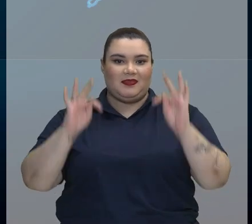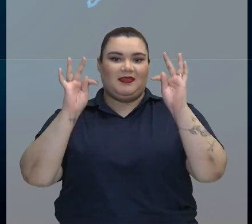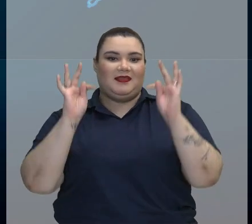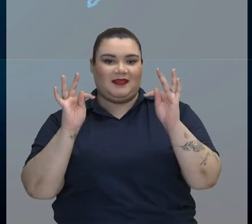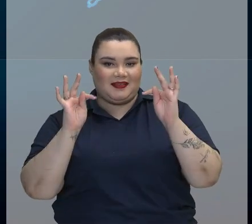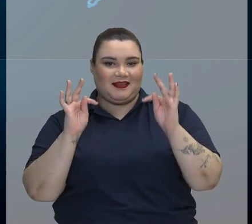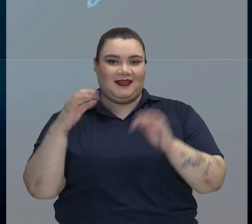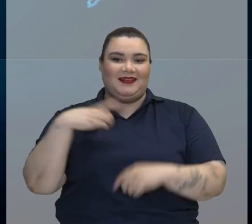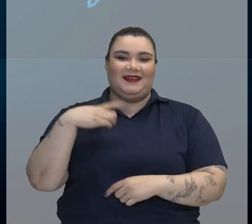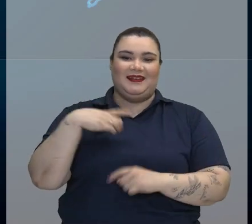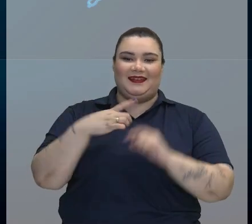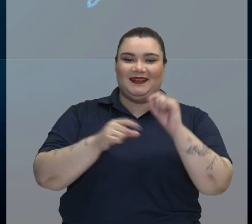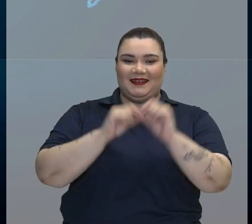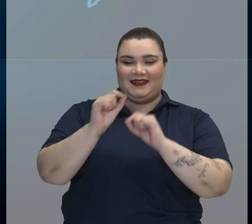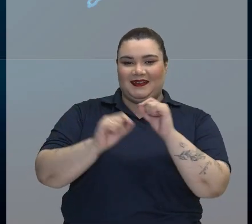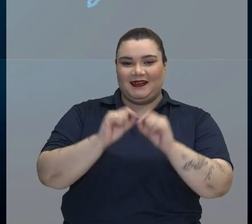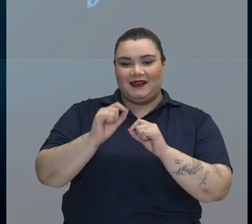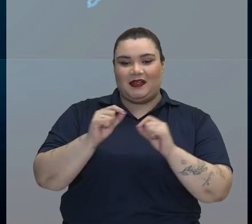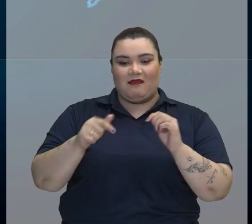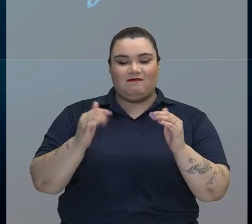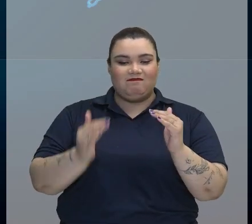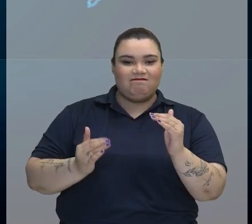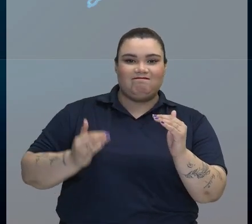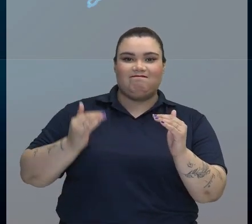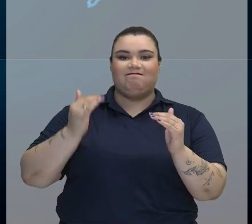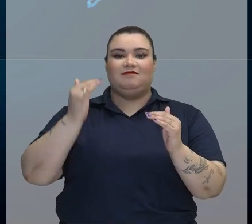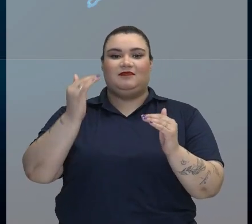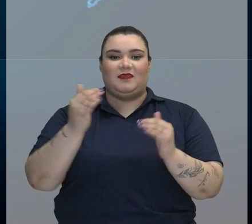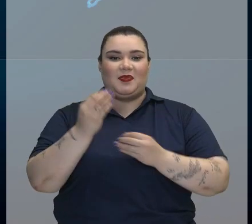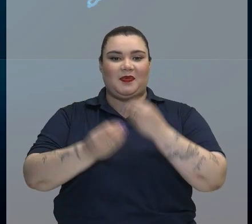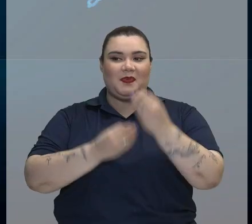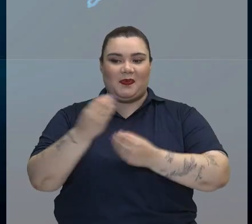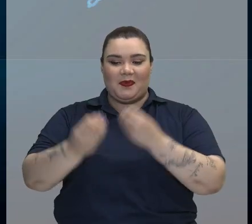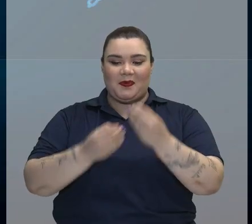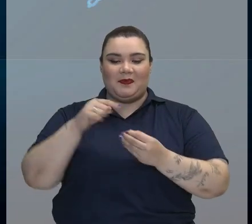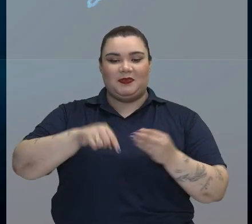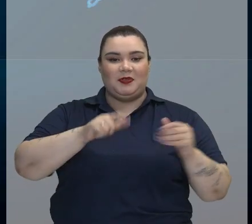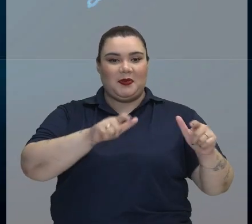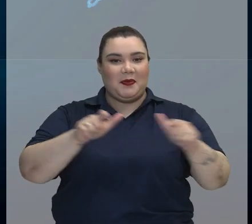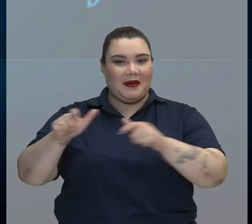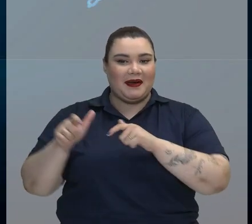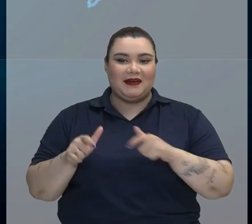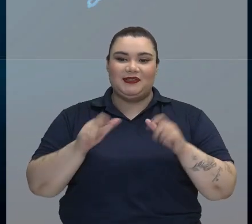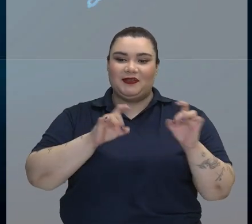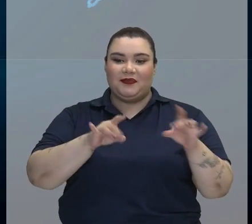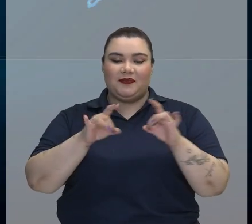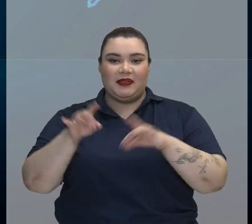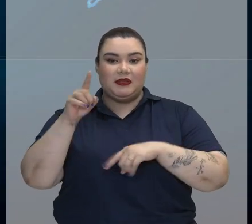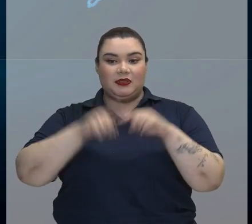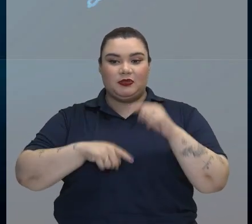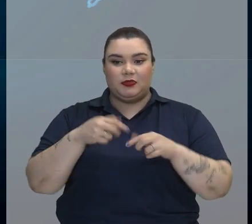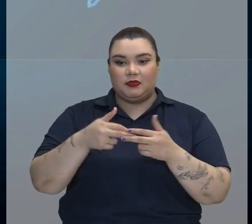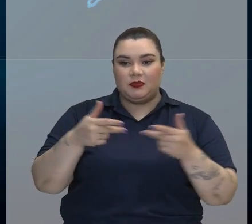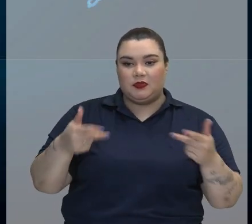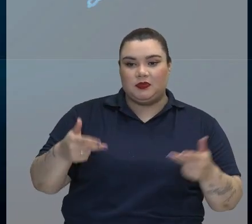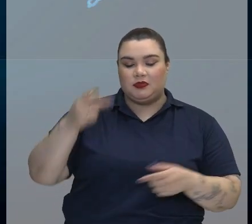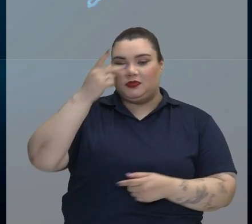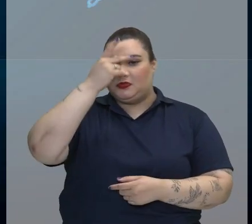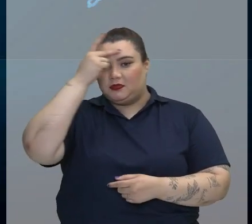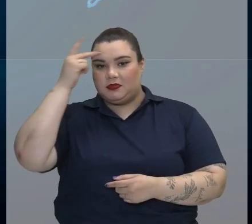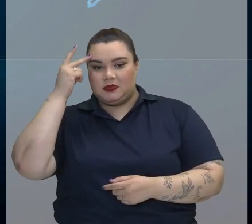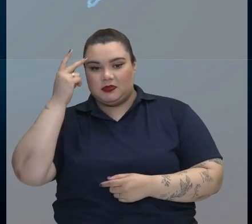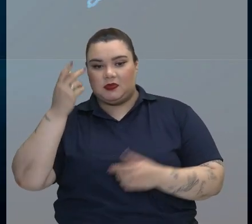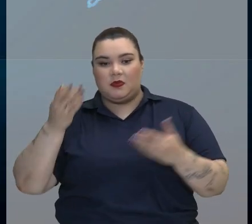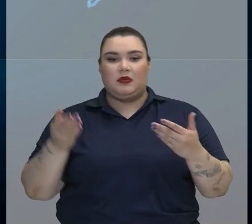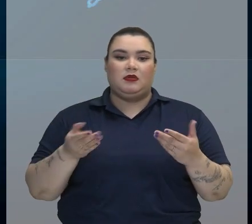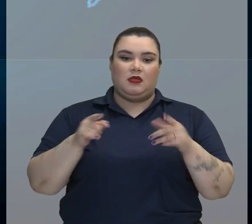de globalização ele vai intensificar os trânsitos comerciais, os fluxos de pessoas, os dados, as